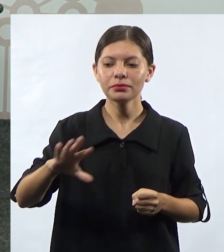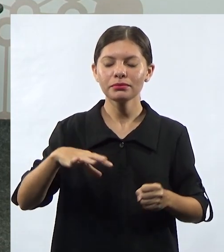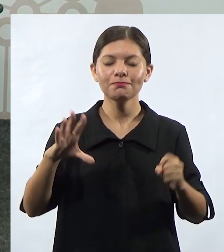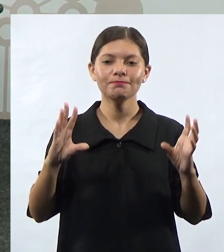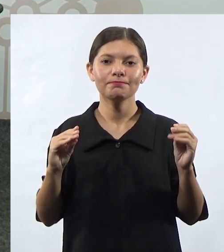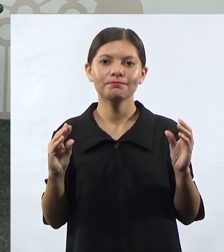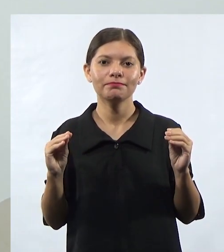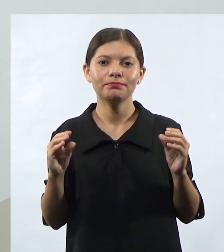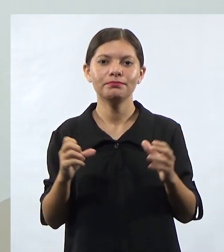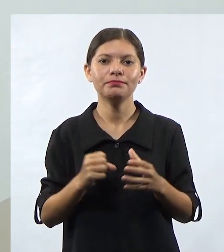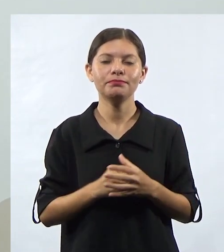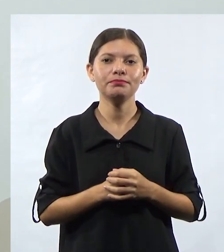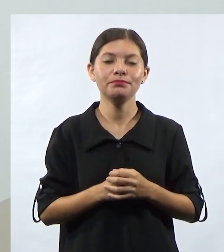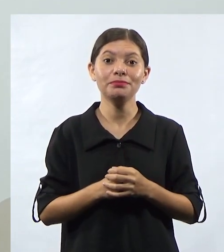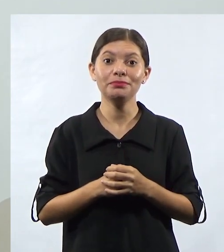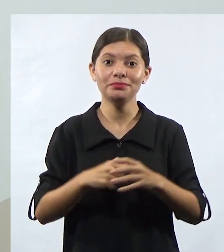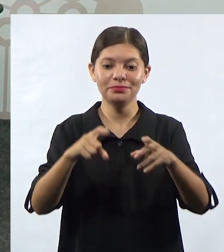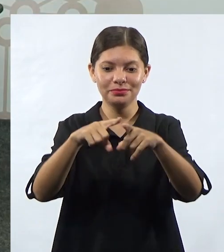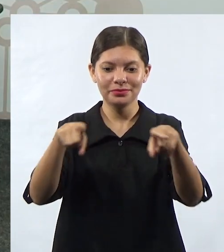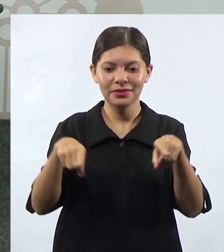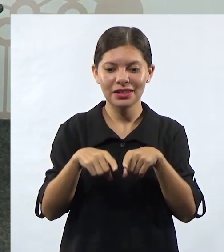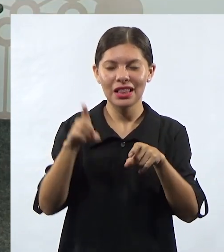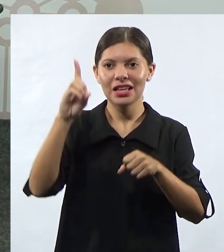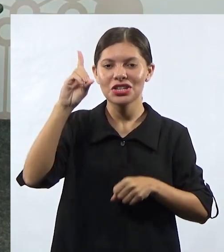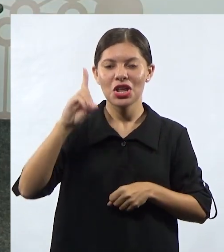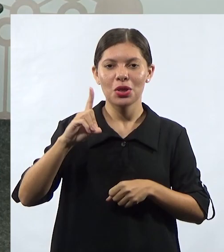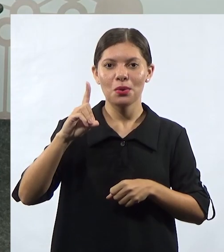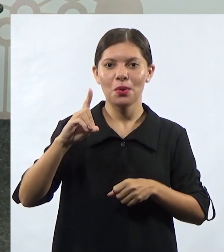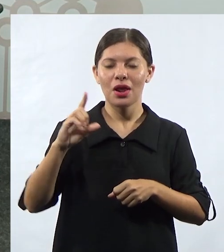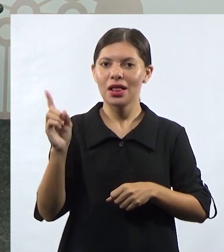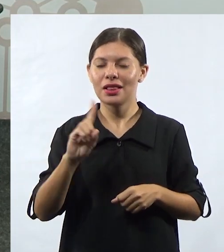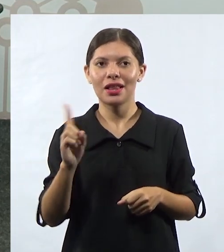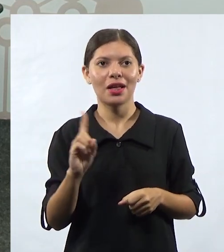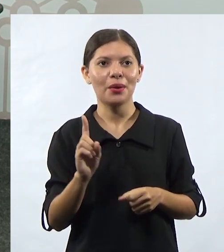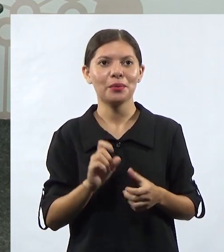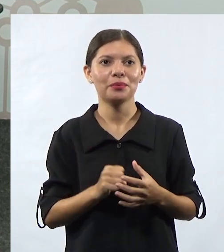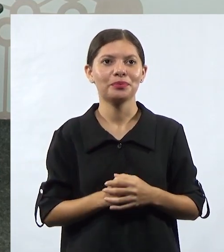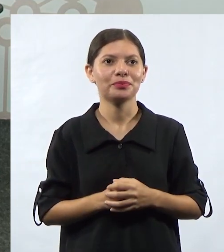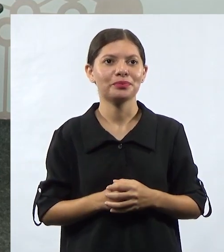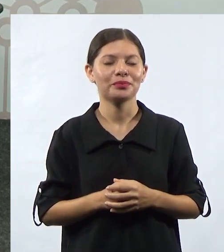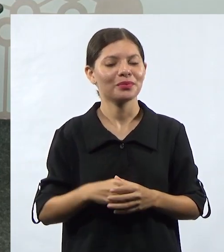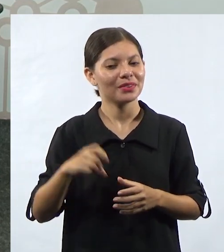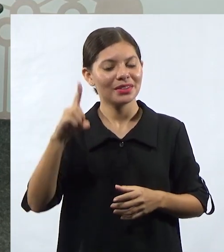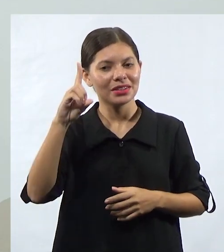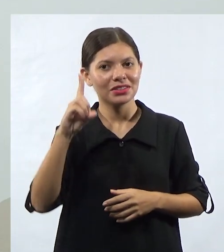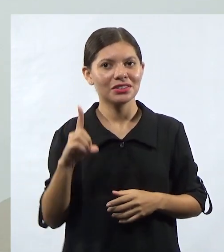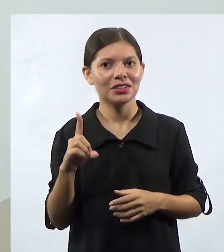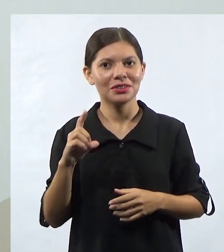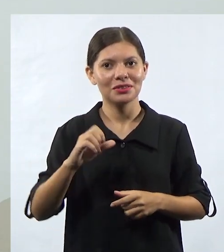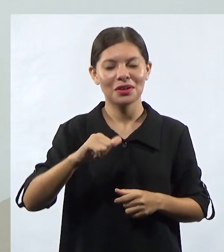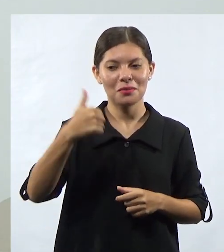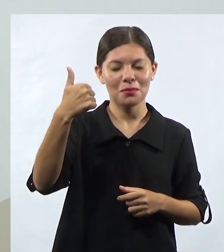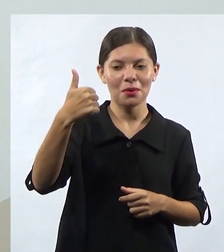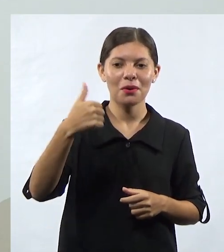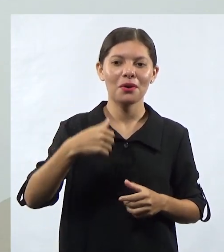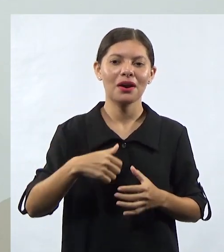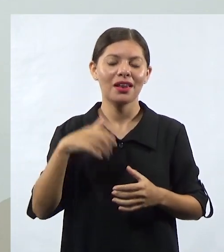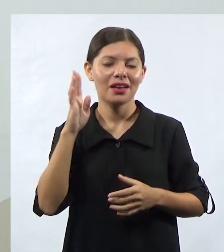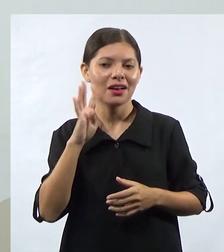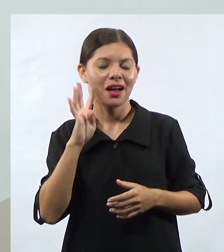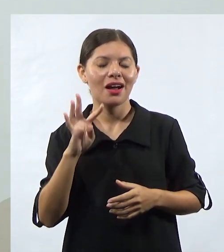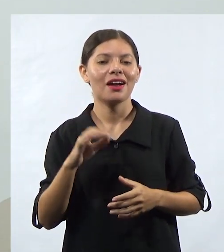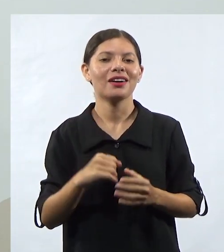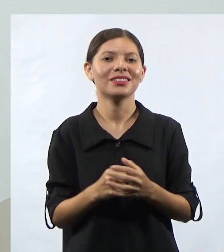as pessoas. Na sala da diretora não dá. Na sala da diretora, não sei, né? De repente, se for uma diretora gente fina, né? É verdade, é